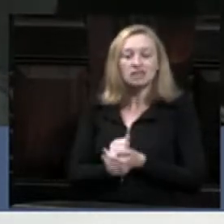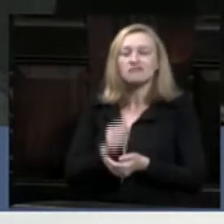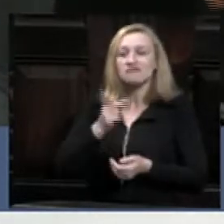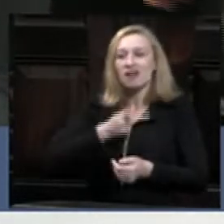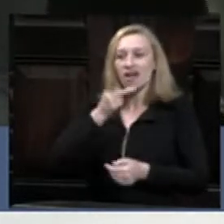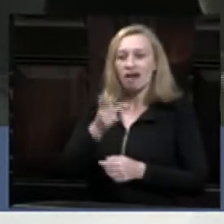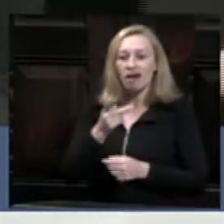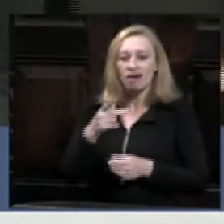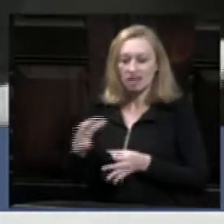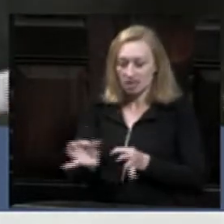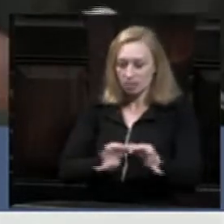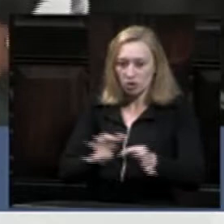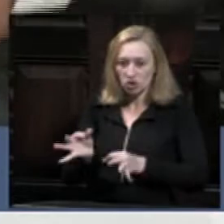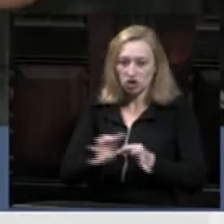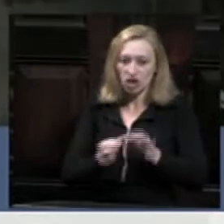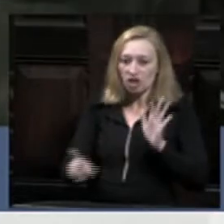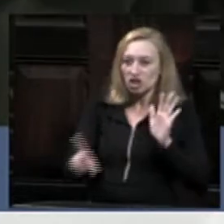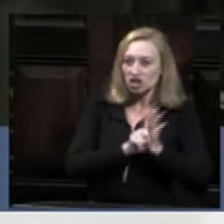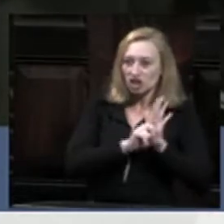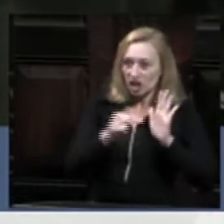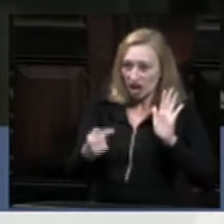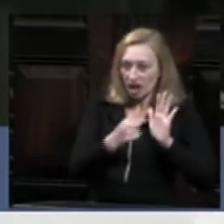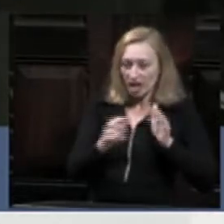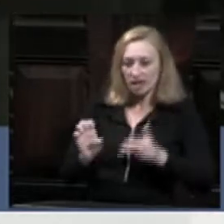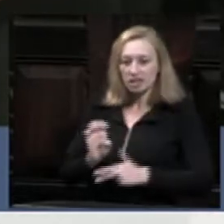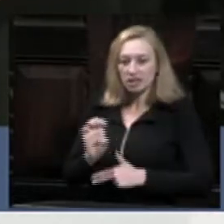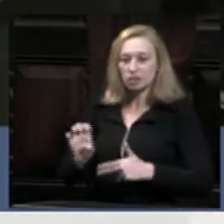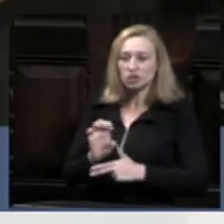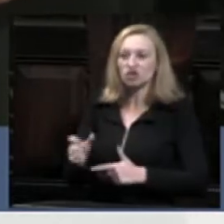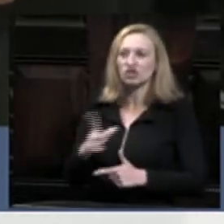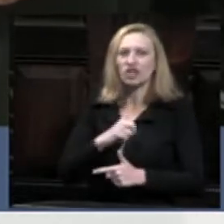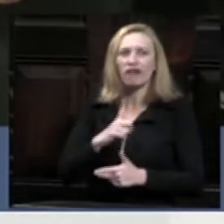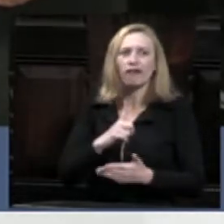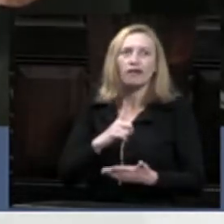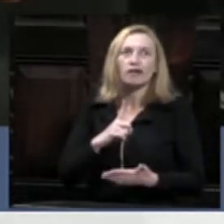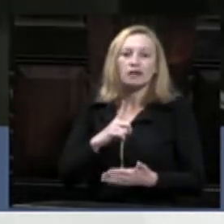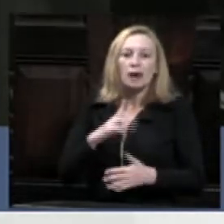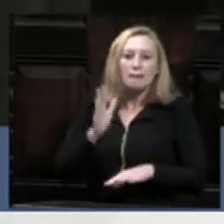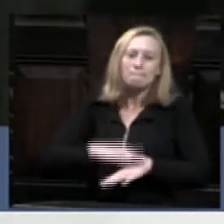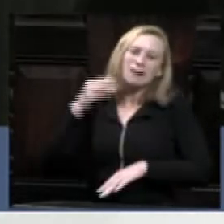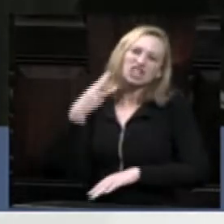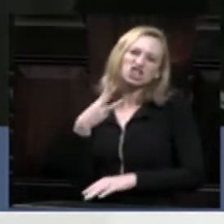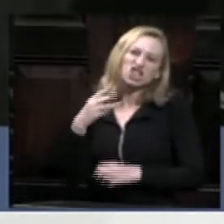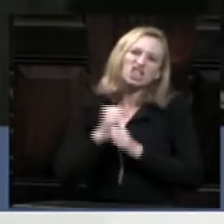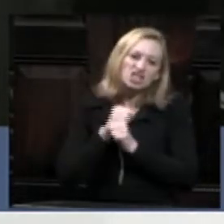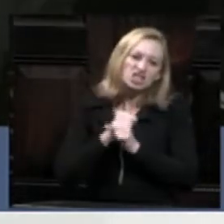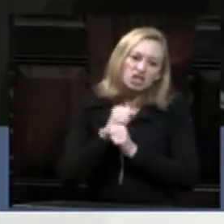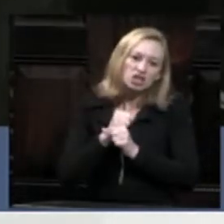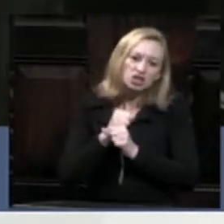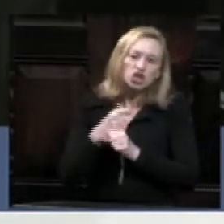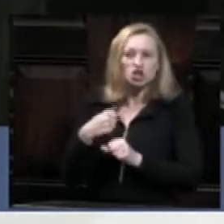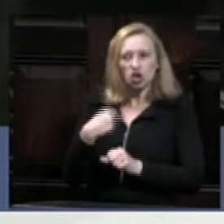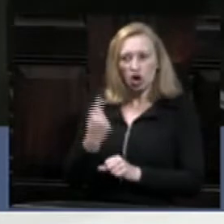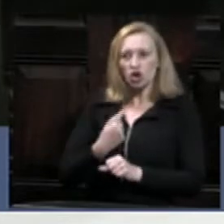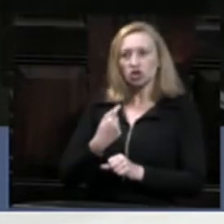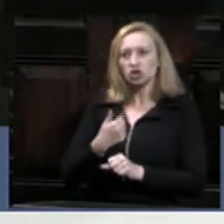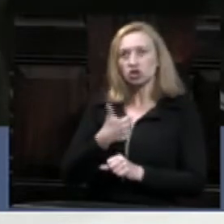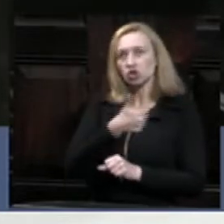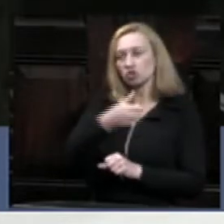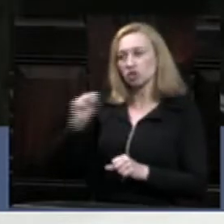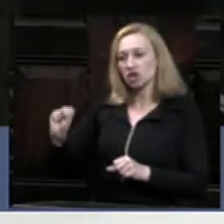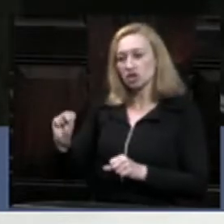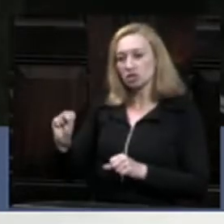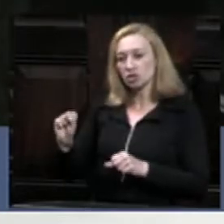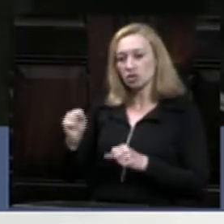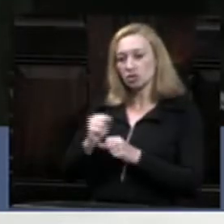esse projeto de lei do Executivo, ele tem mais de 3 anos, nós estamos em 2018, é